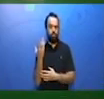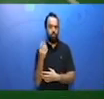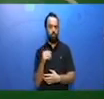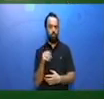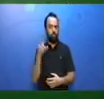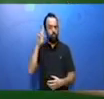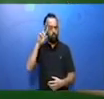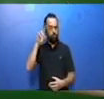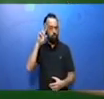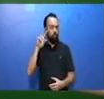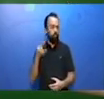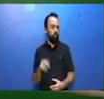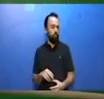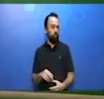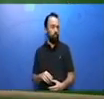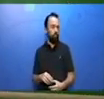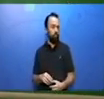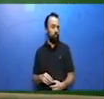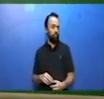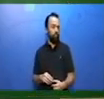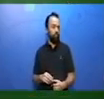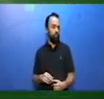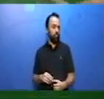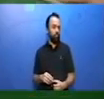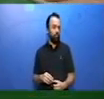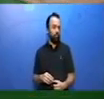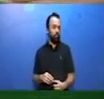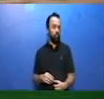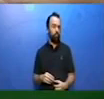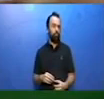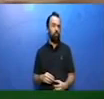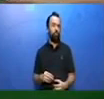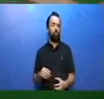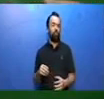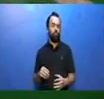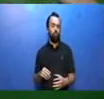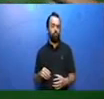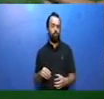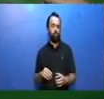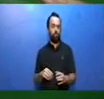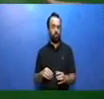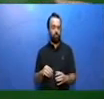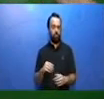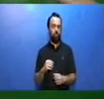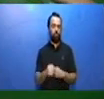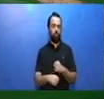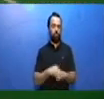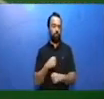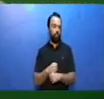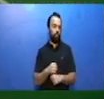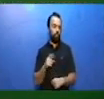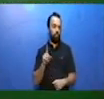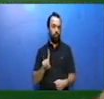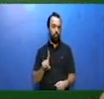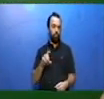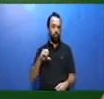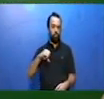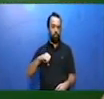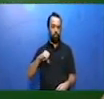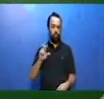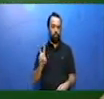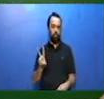Muito fácil, já pensou aí? Sim, a época descrita é a década de... Tá aqui, ó,